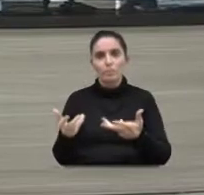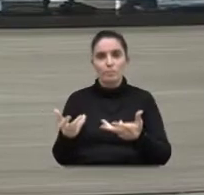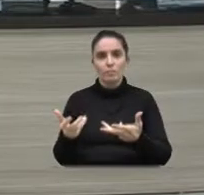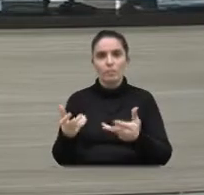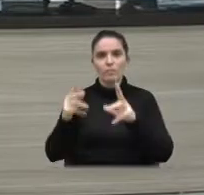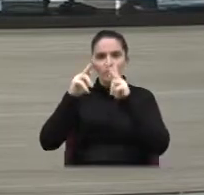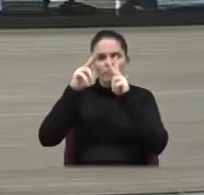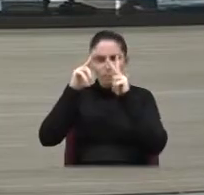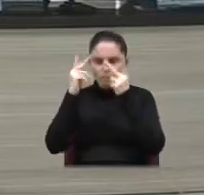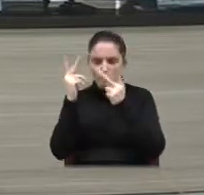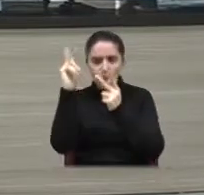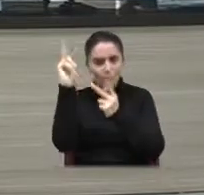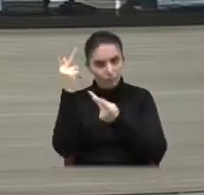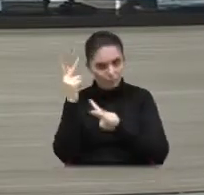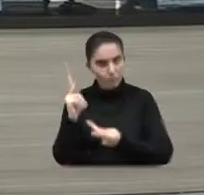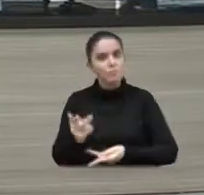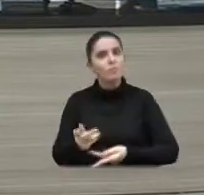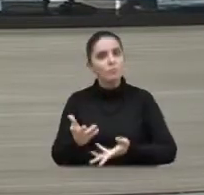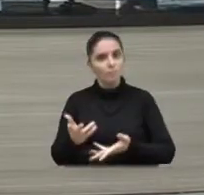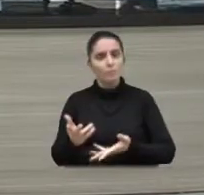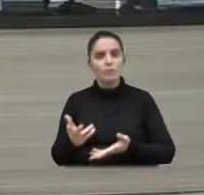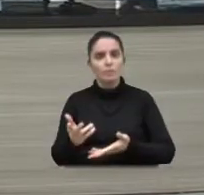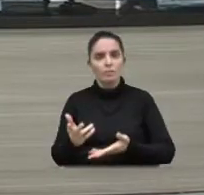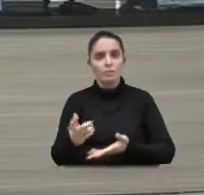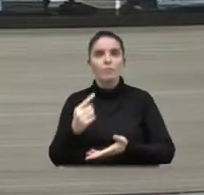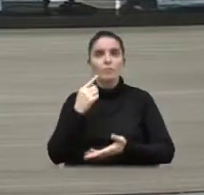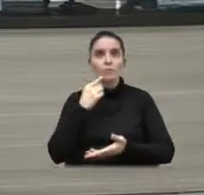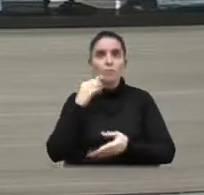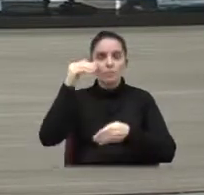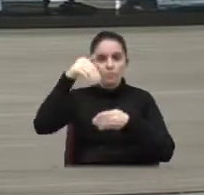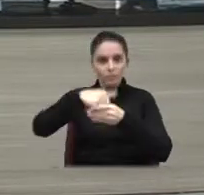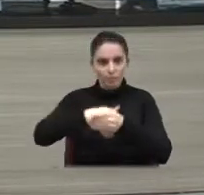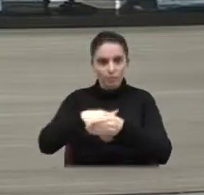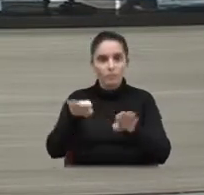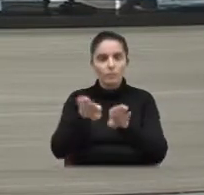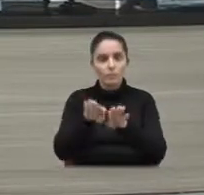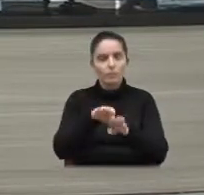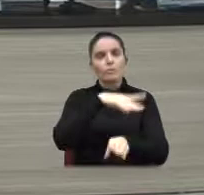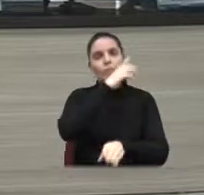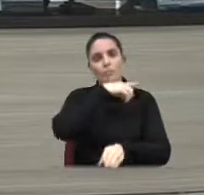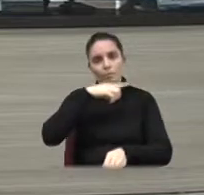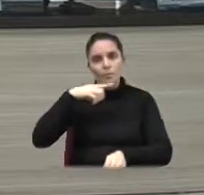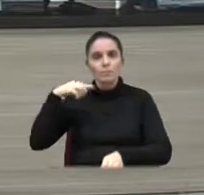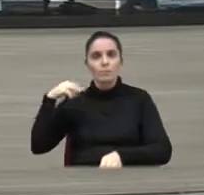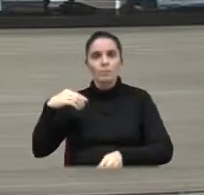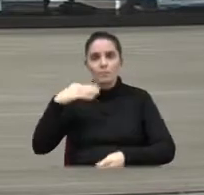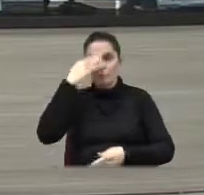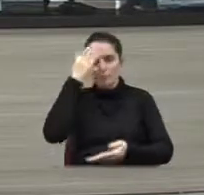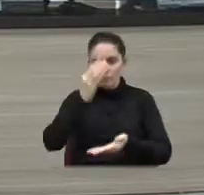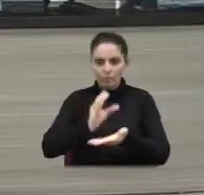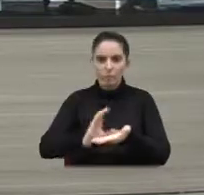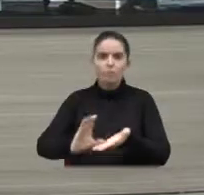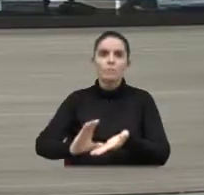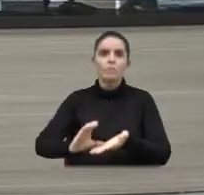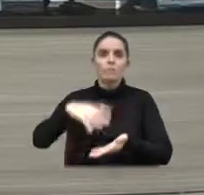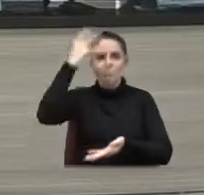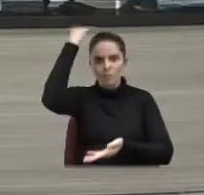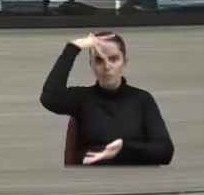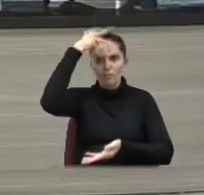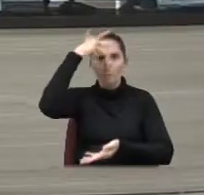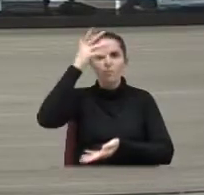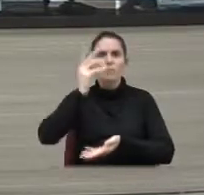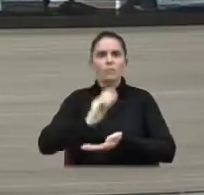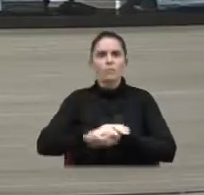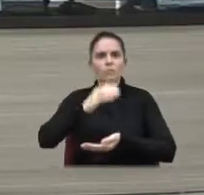honrada aqui nessa casa. Como também votei na vereadora, confio plenamente no trabalho dela, no da senhora, no da